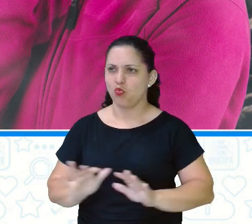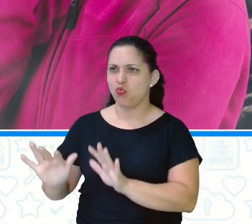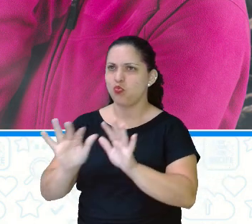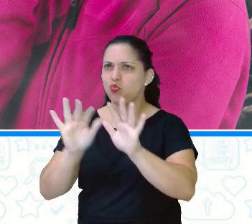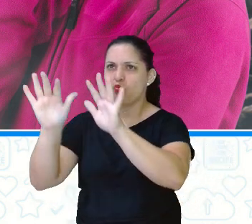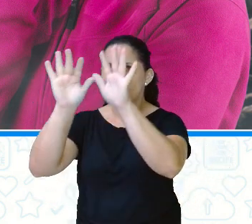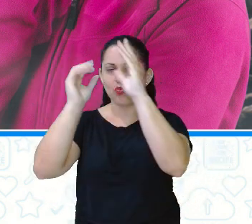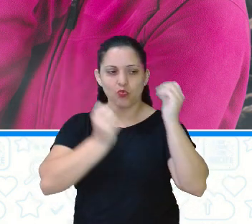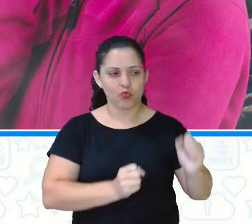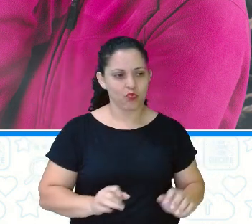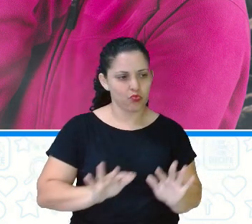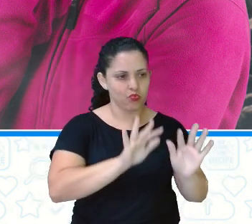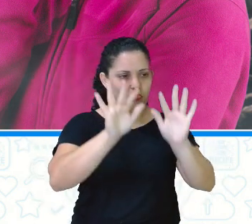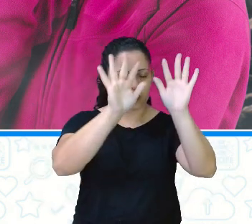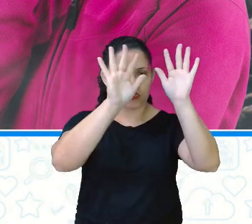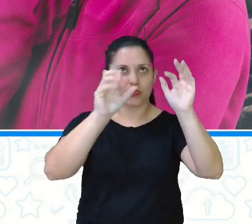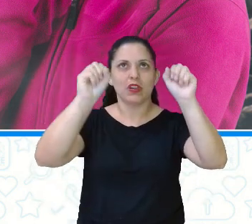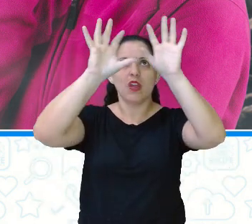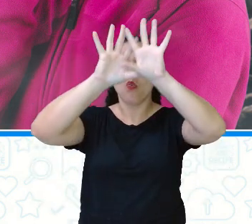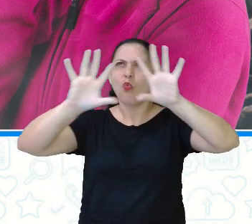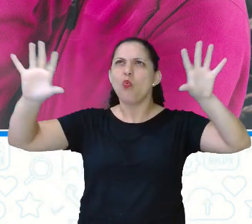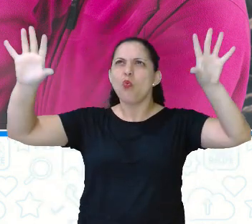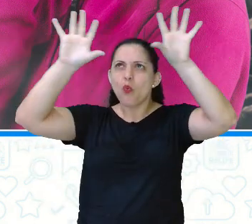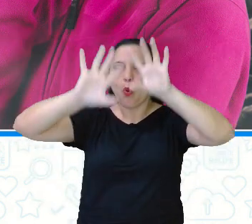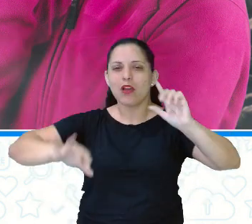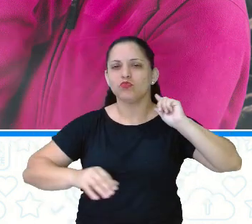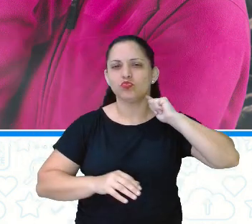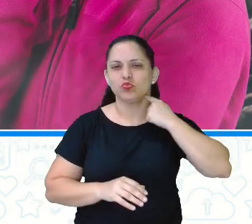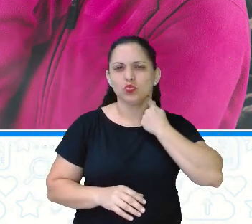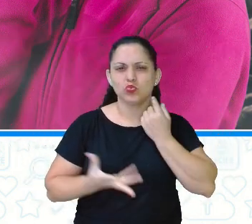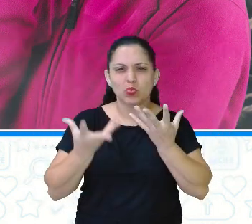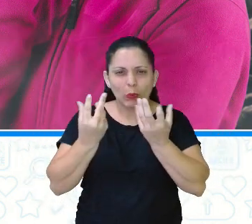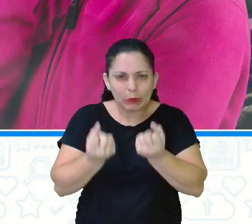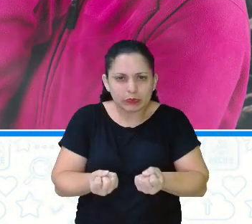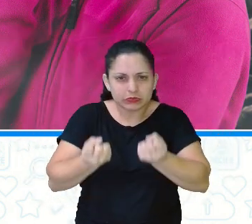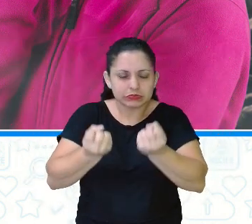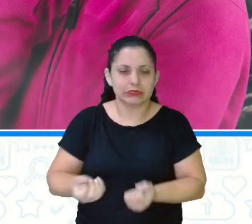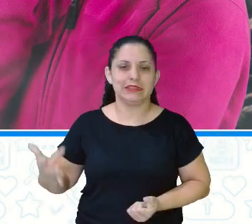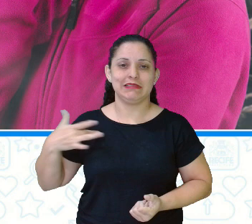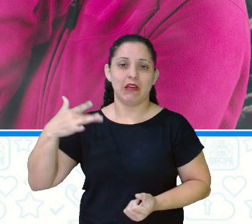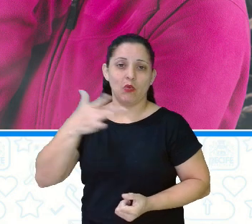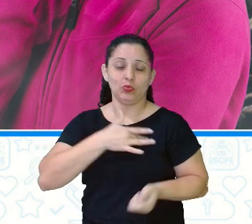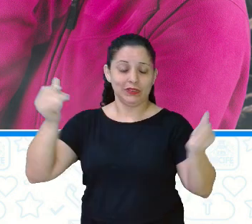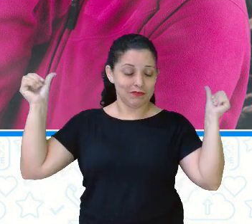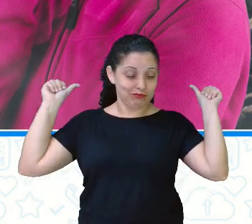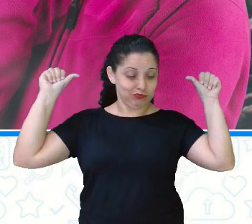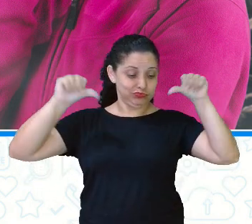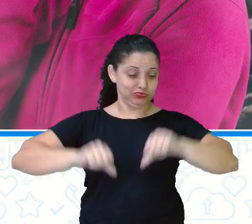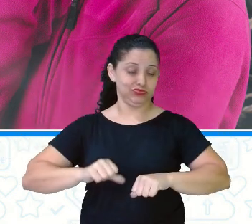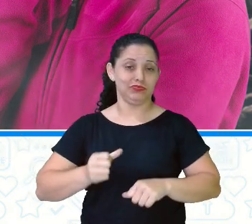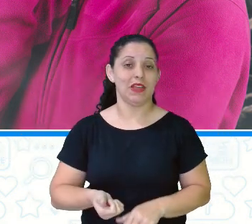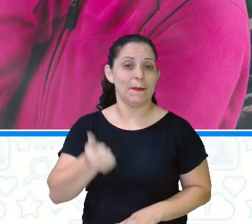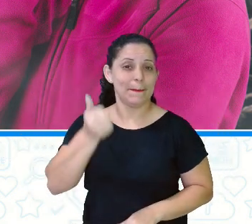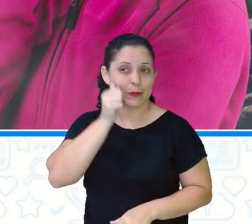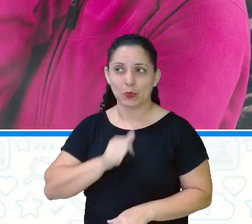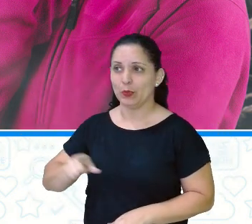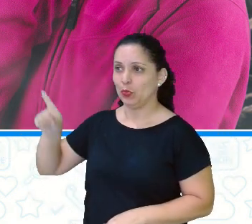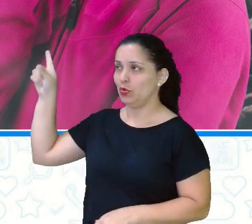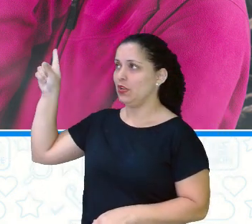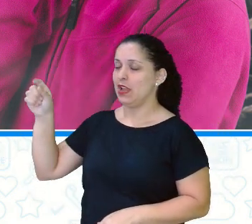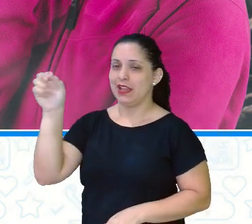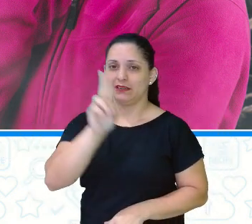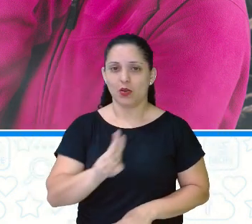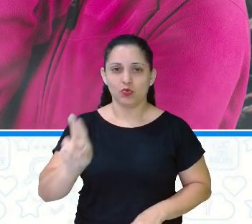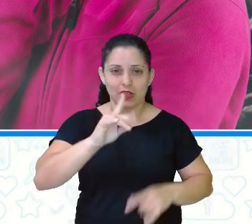são prejudiciais para o ar e para a nossa saúde também. Então eu vejo nessa imagem a mulher que está aí se incomodando, ela está